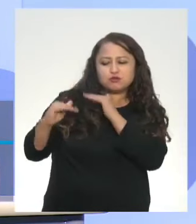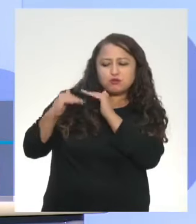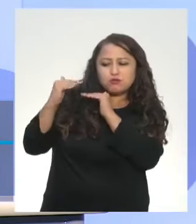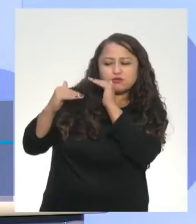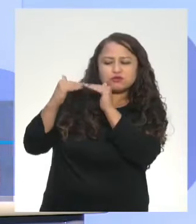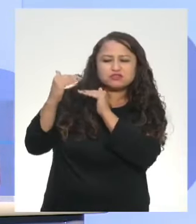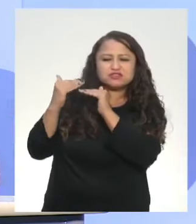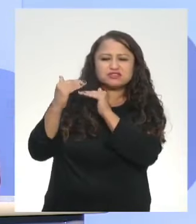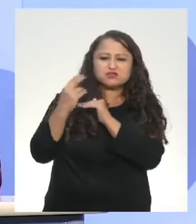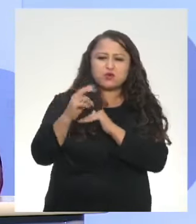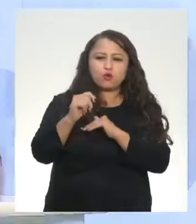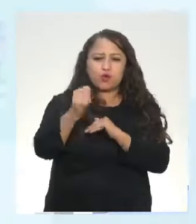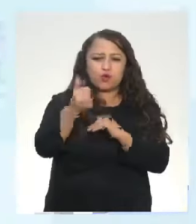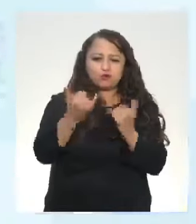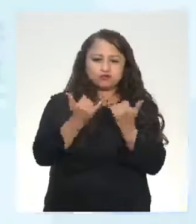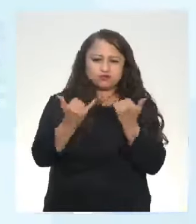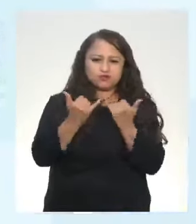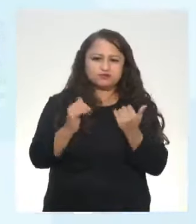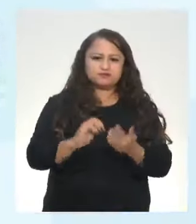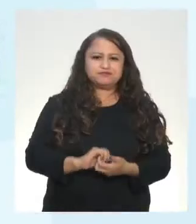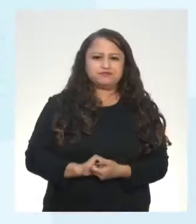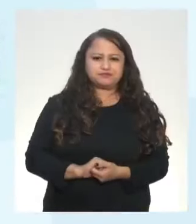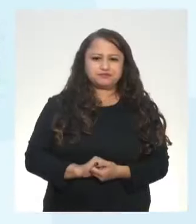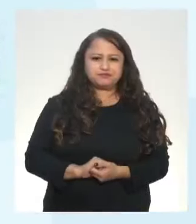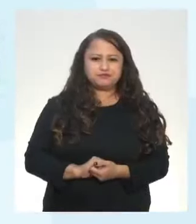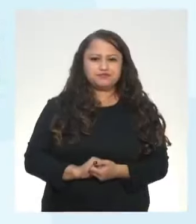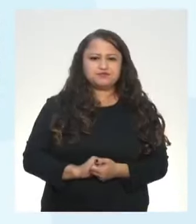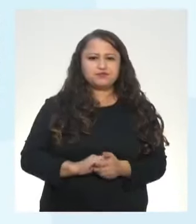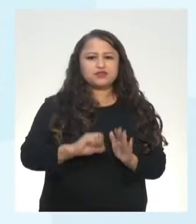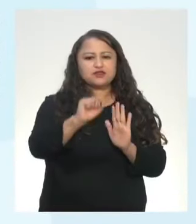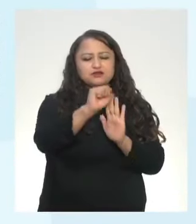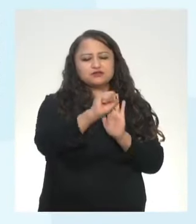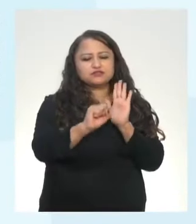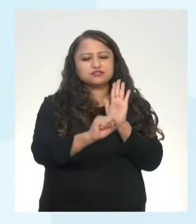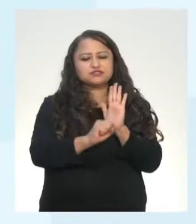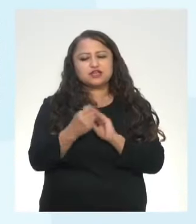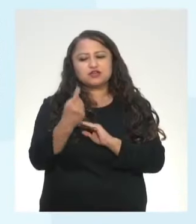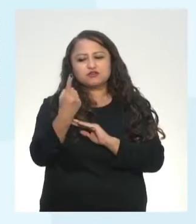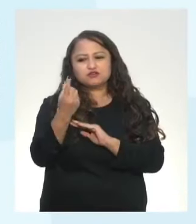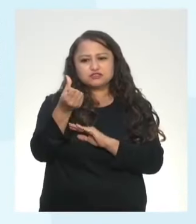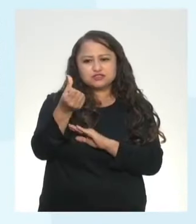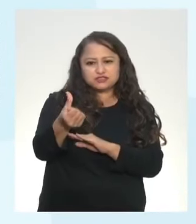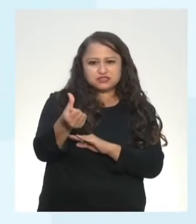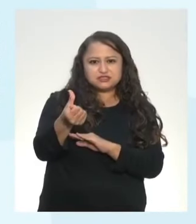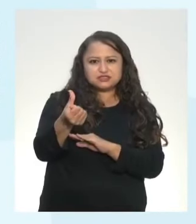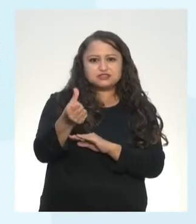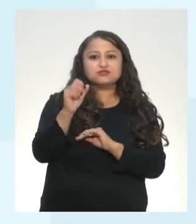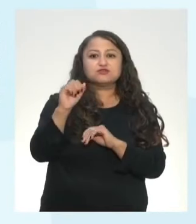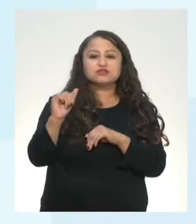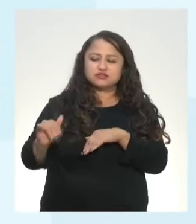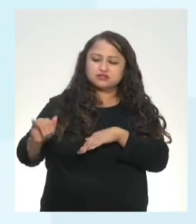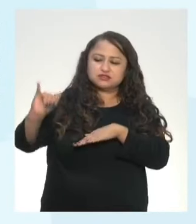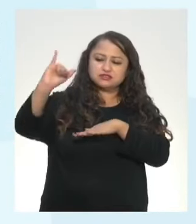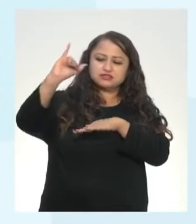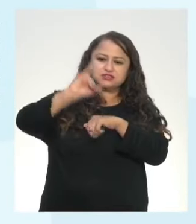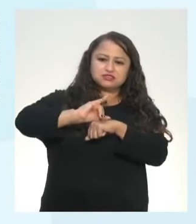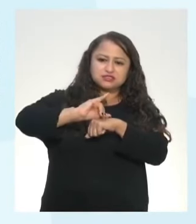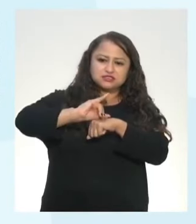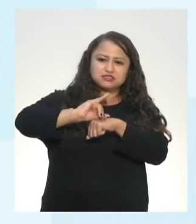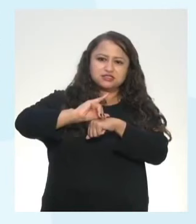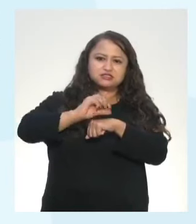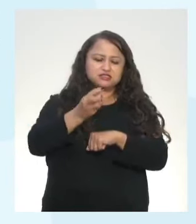aí. Vamos dar uma olhadinha. Nós temos agora, pessoal, a questão da centralização da